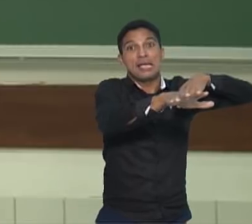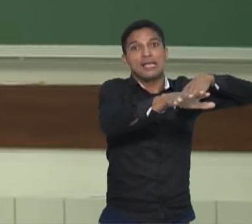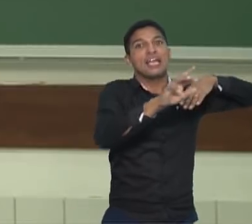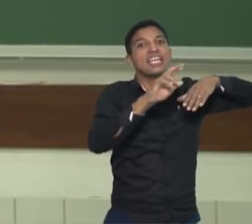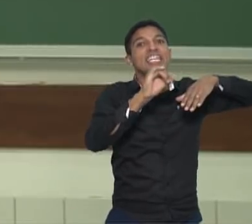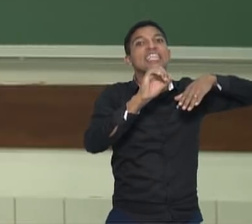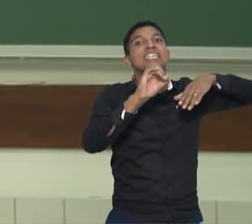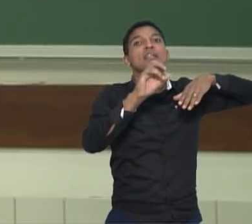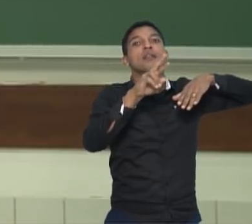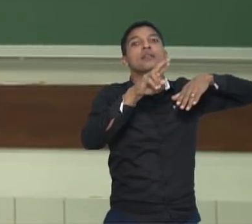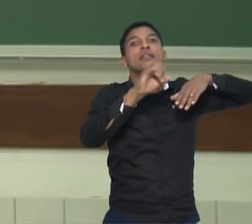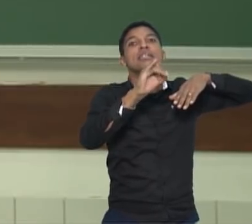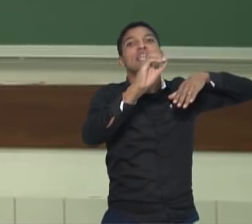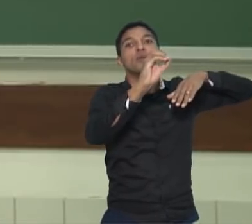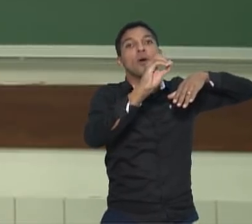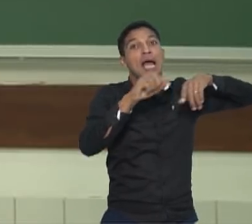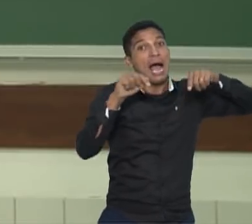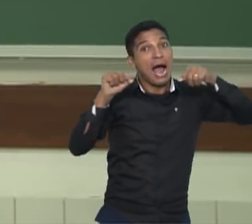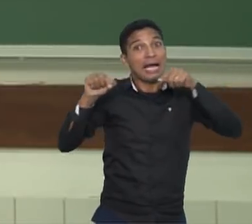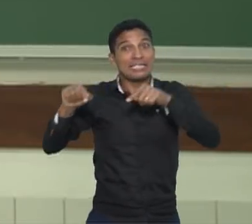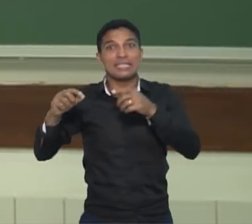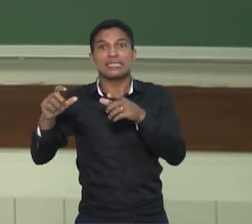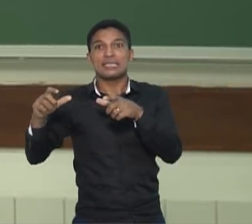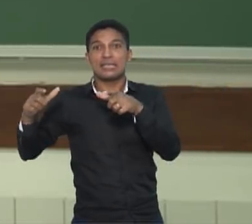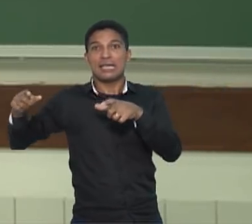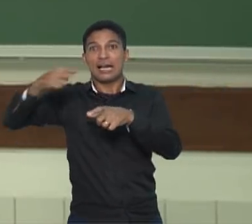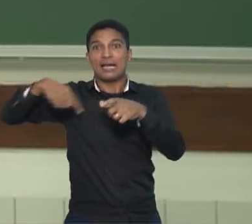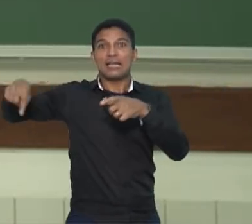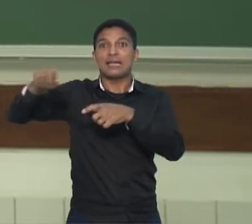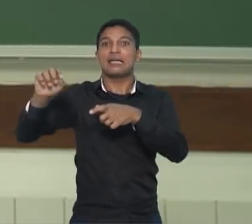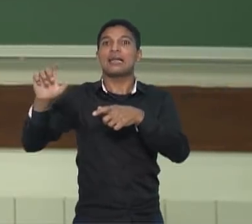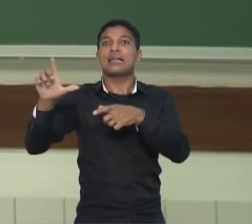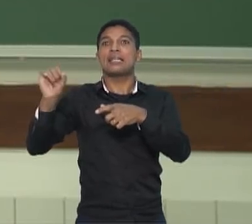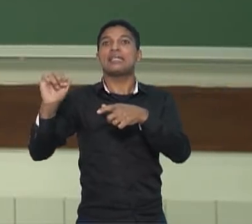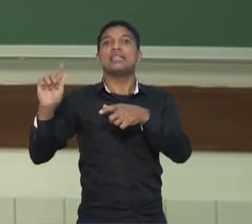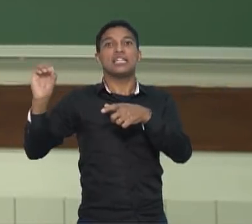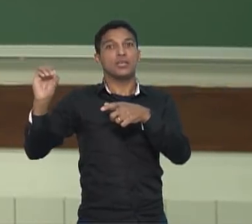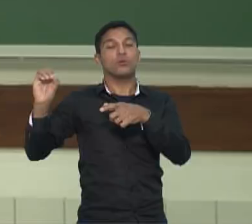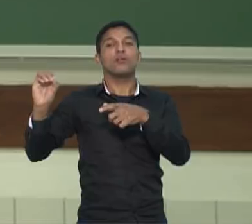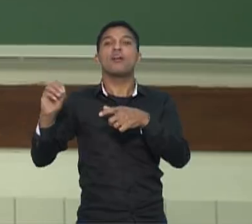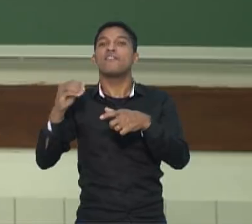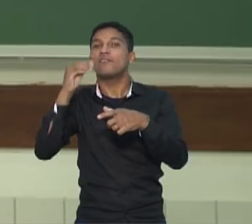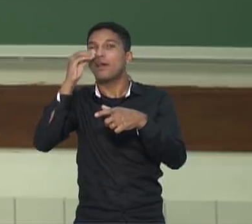uma pequena entrada e uma pequena saída deste lago.